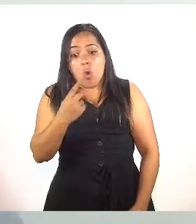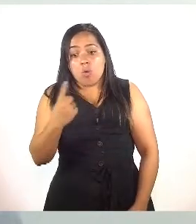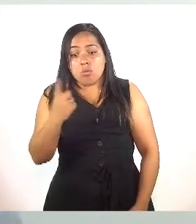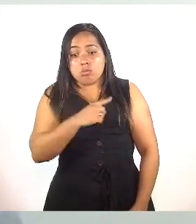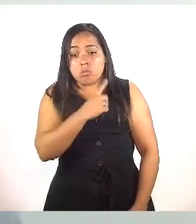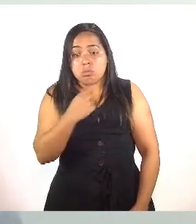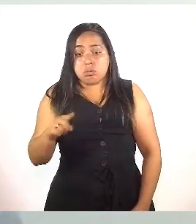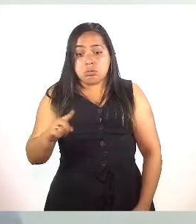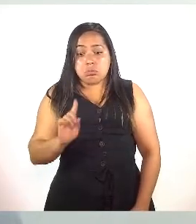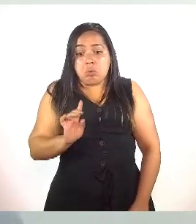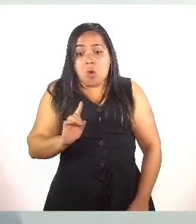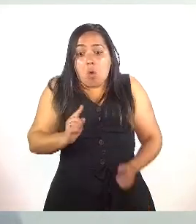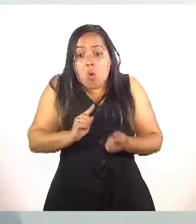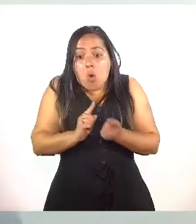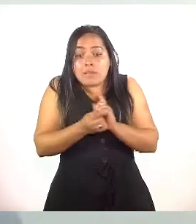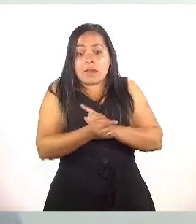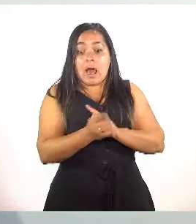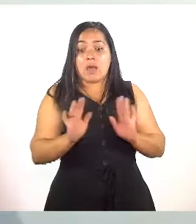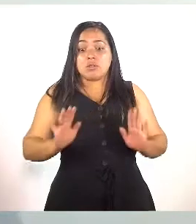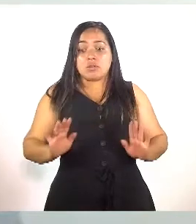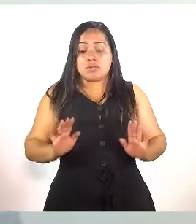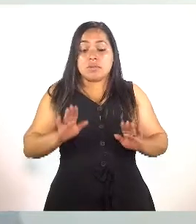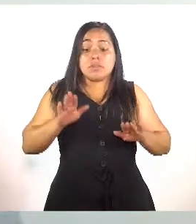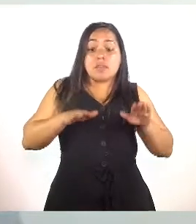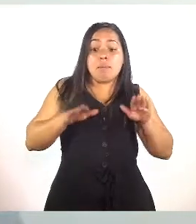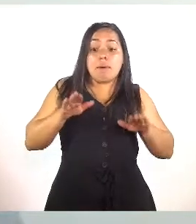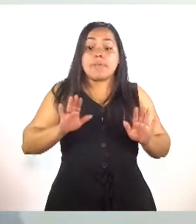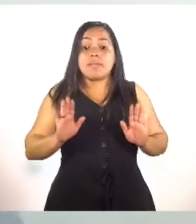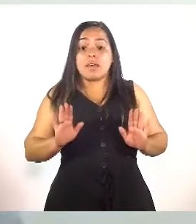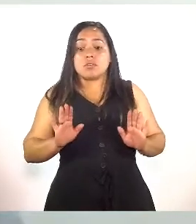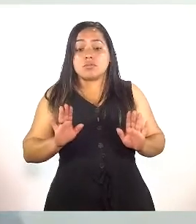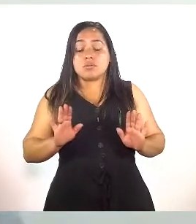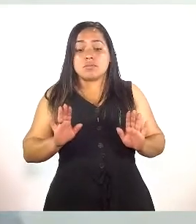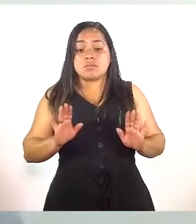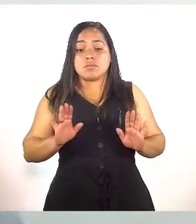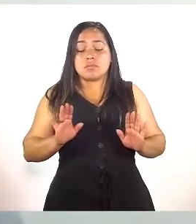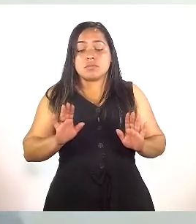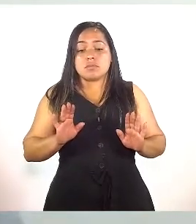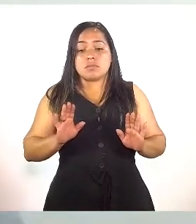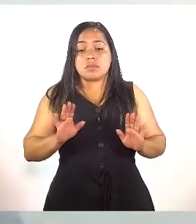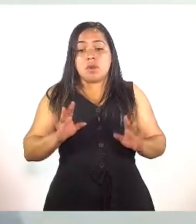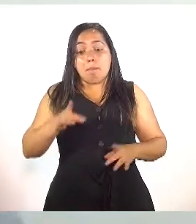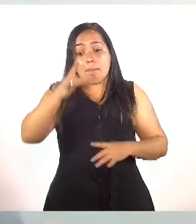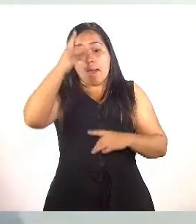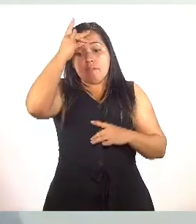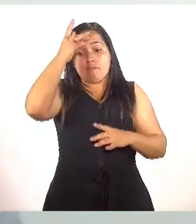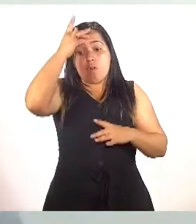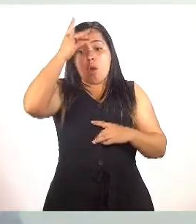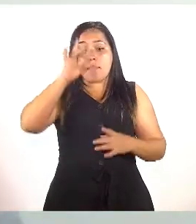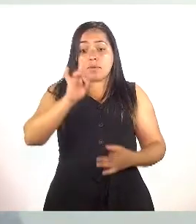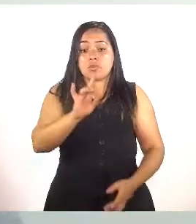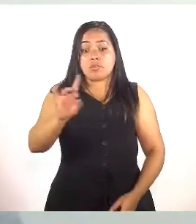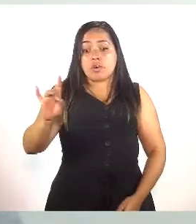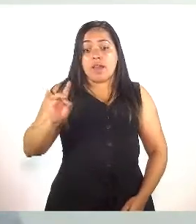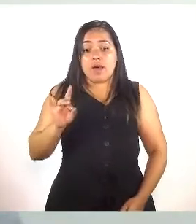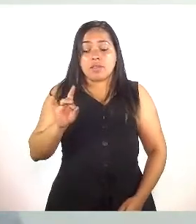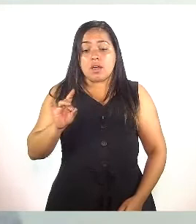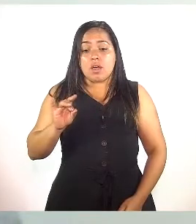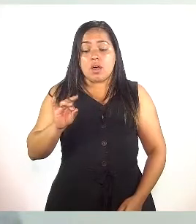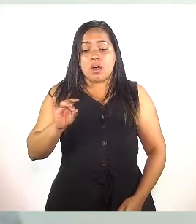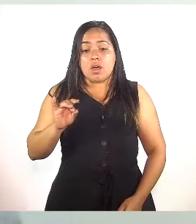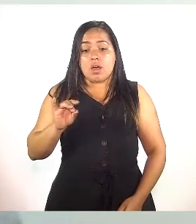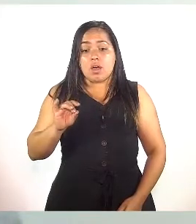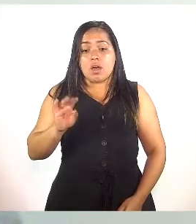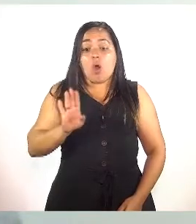ou contrário, dependendo do nível de performance de cada candidato